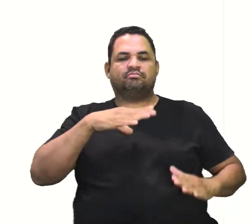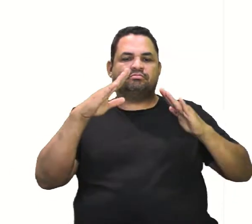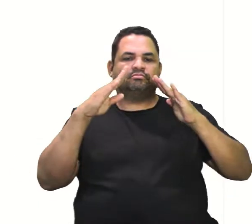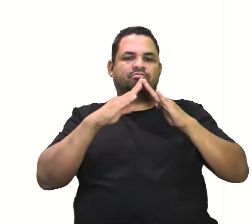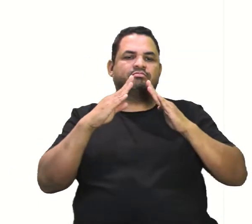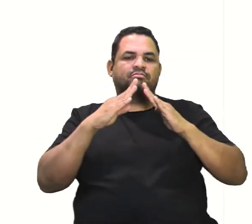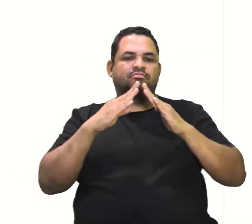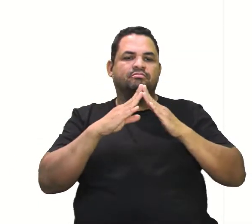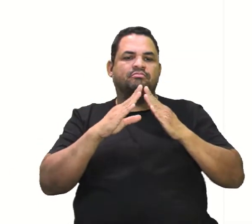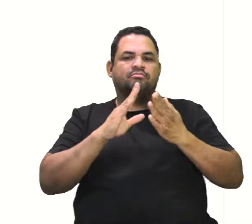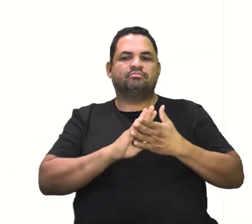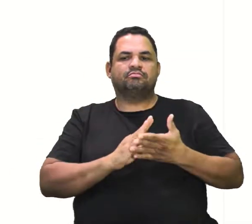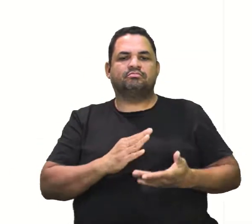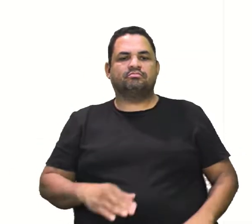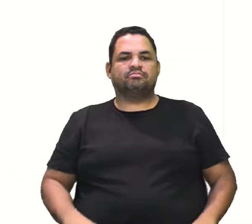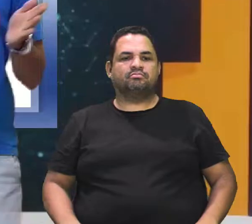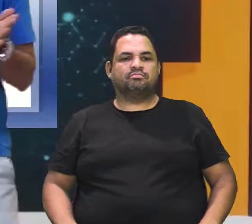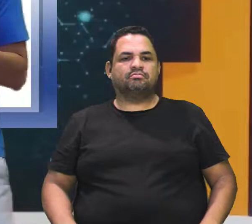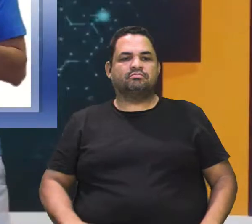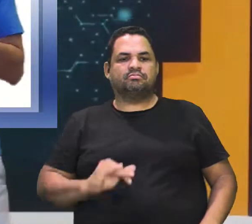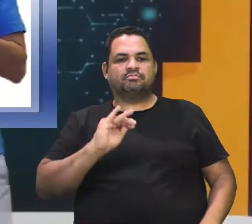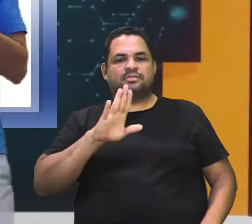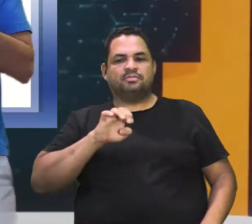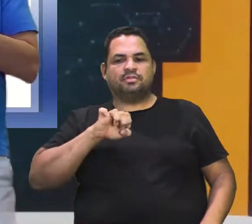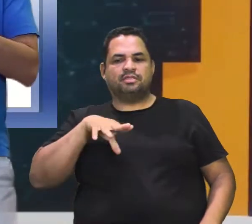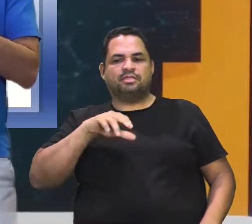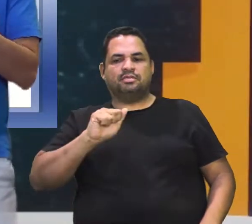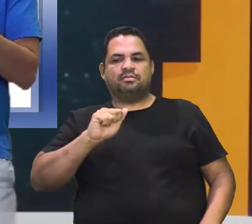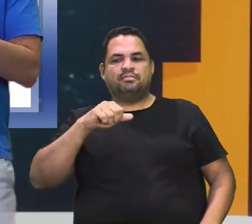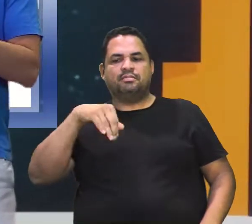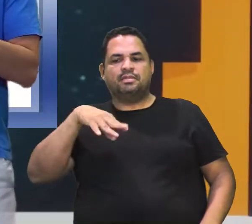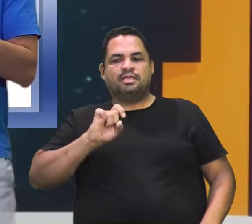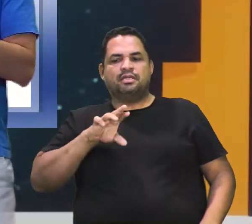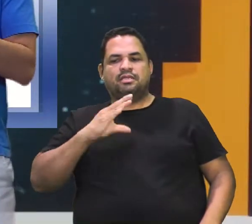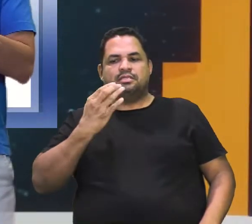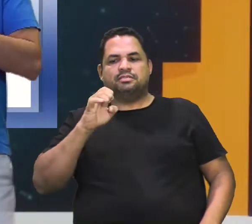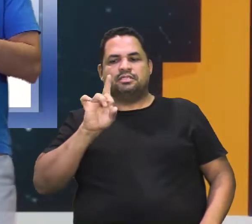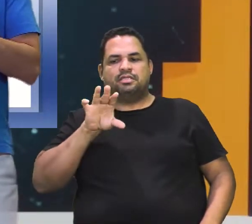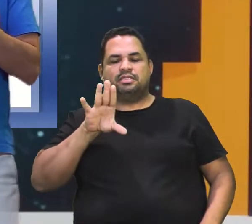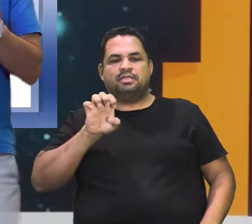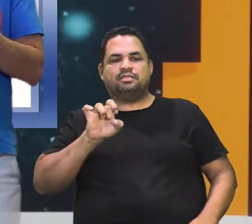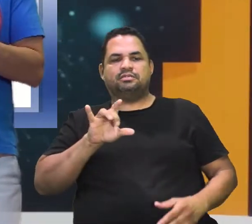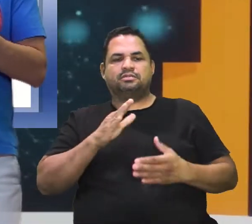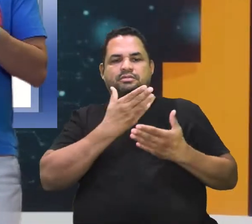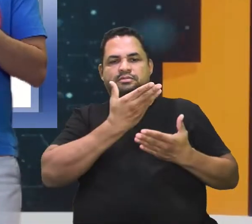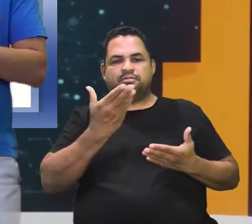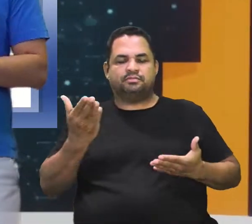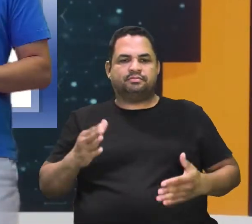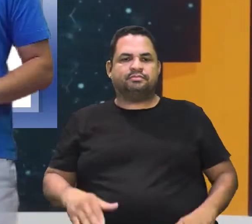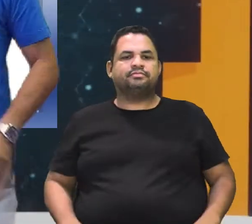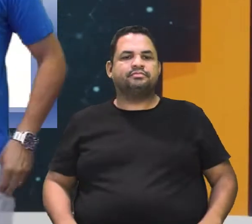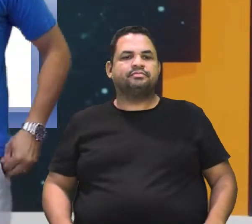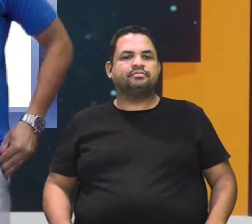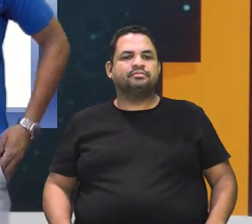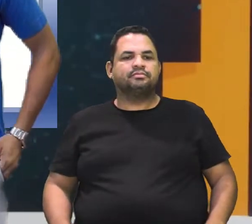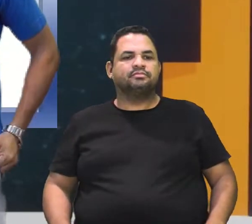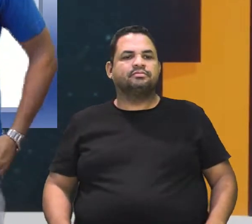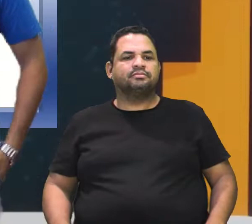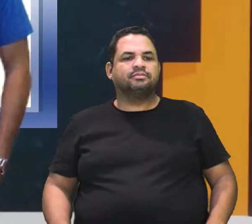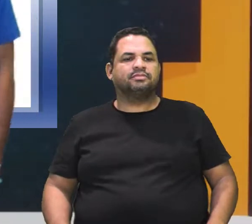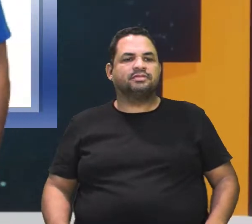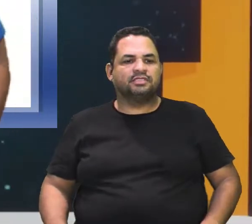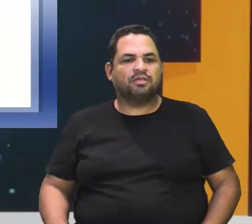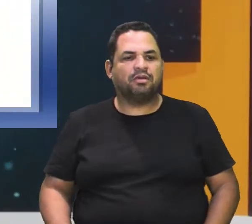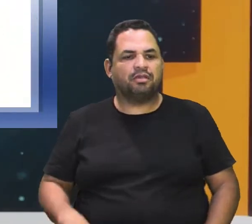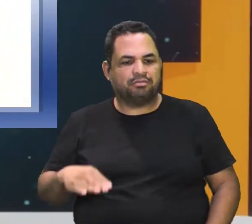escola aí, Irmã Maria Celeste. Que legal, né? Escola Irmã Maria Celeste fala que cívico-militar,